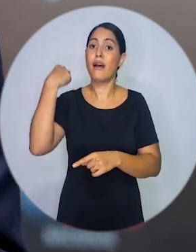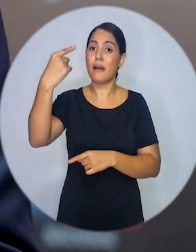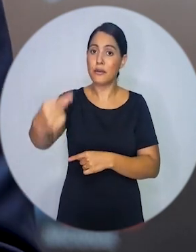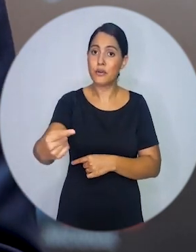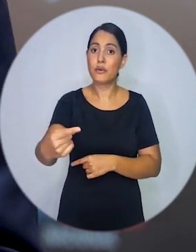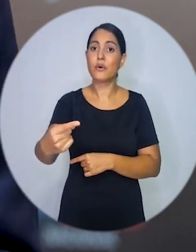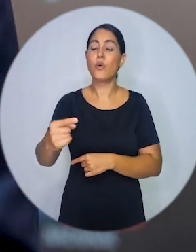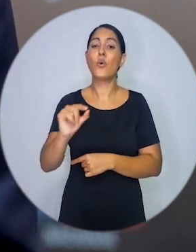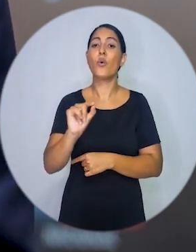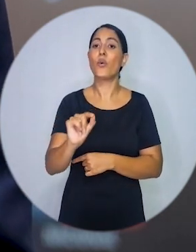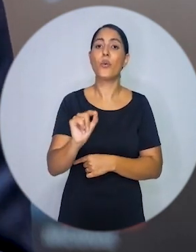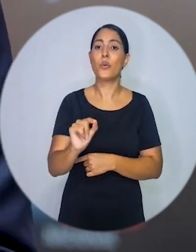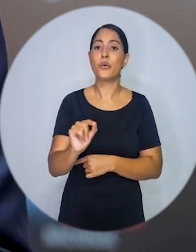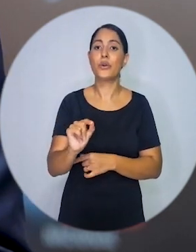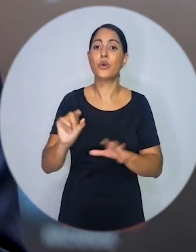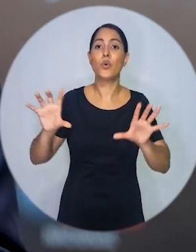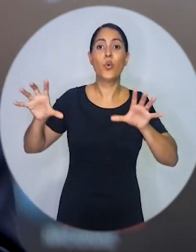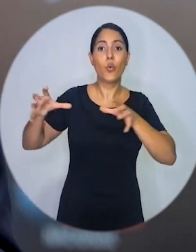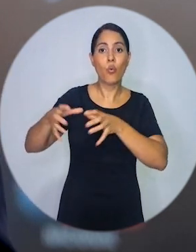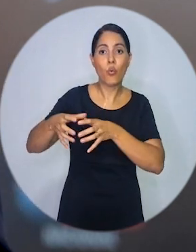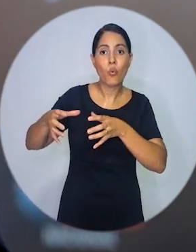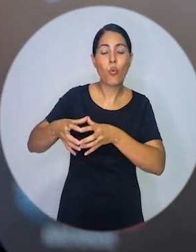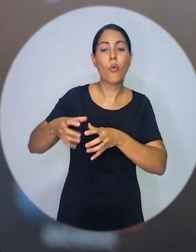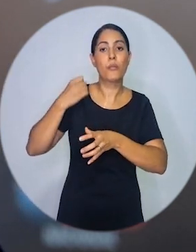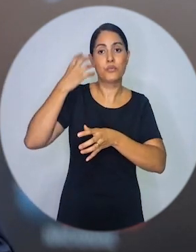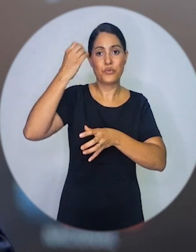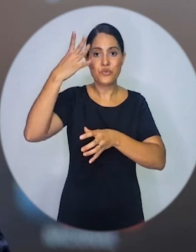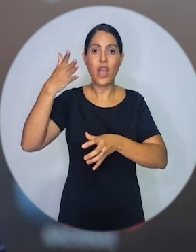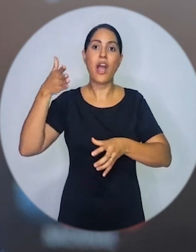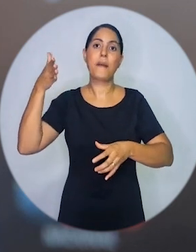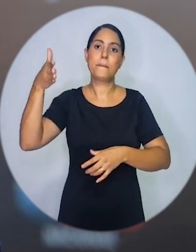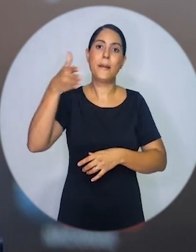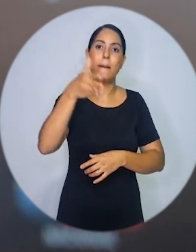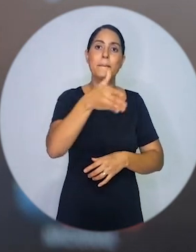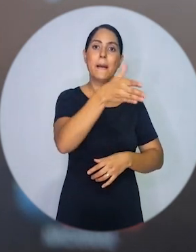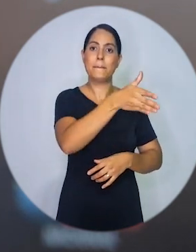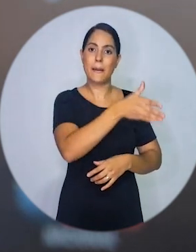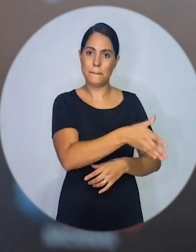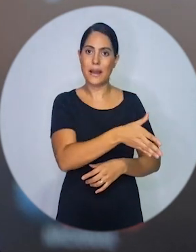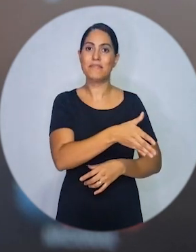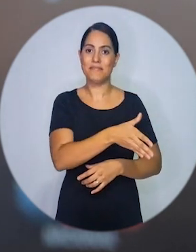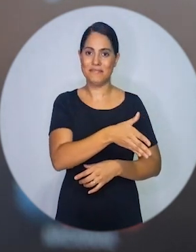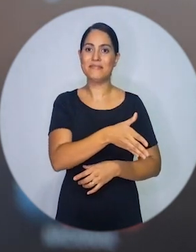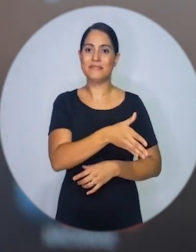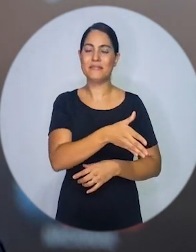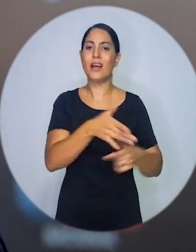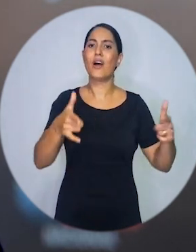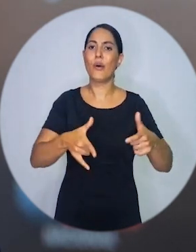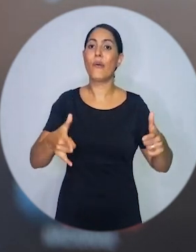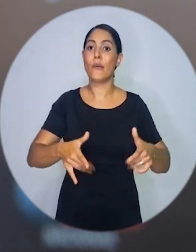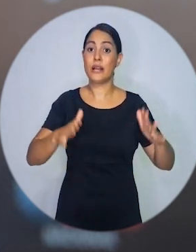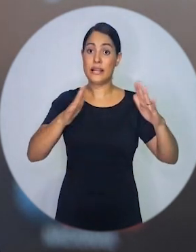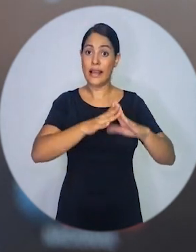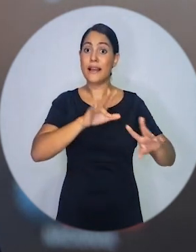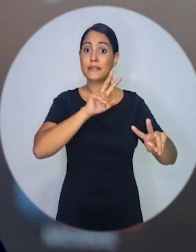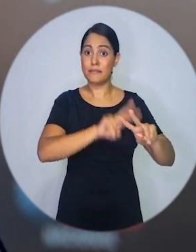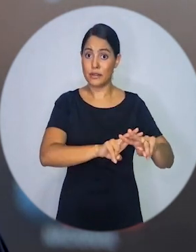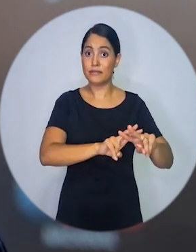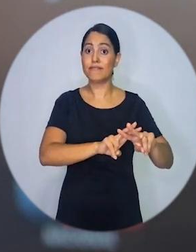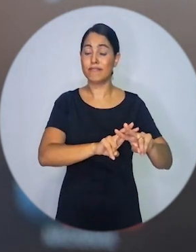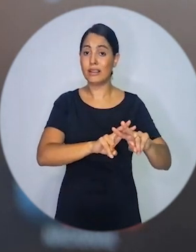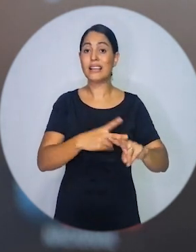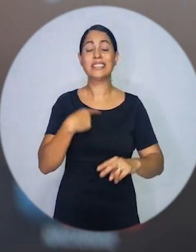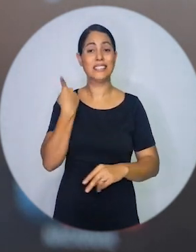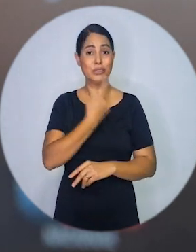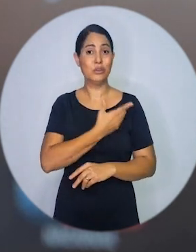nos próximos dias com uma caravana de inspeção ao funcionamento